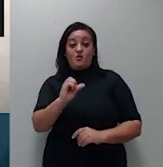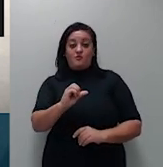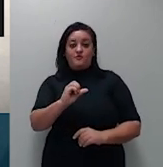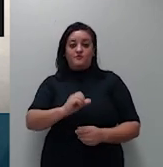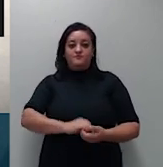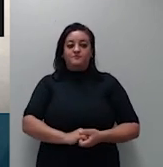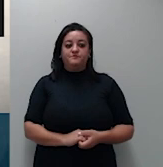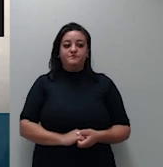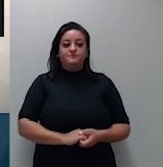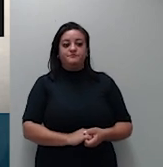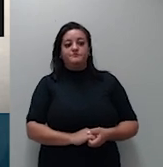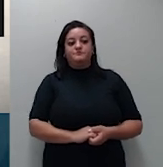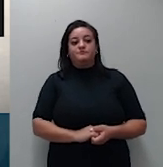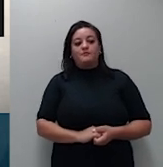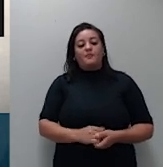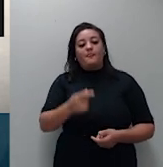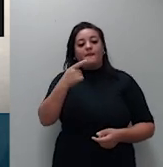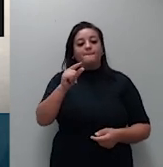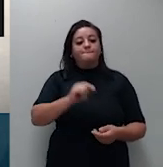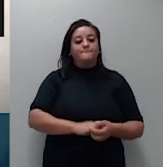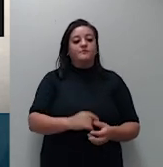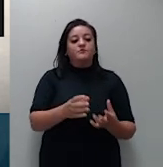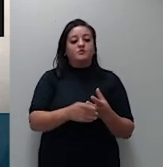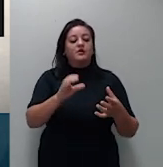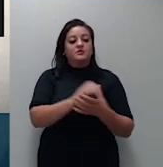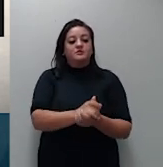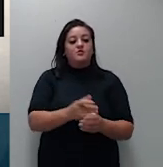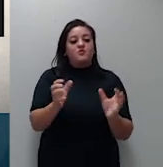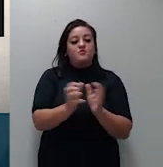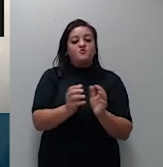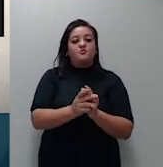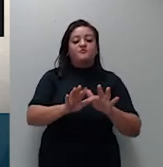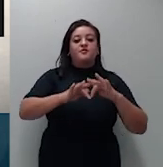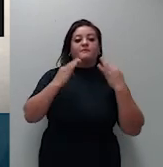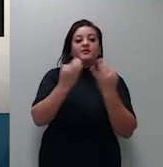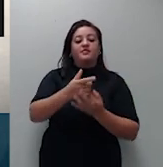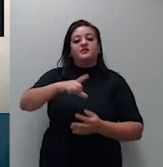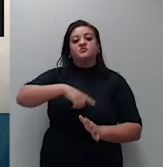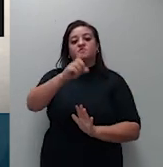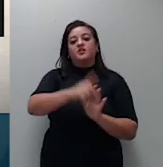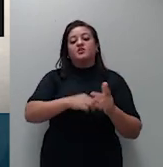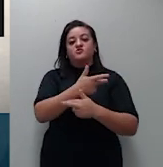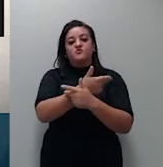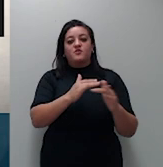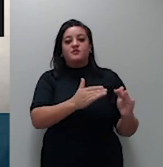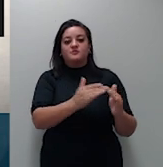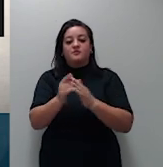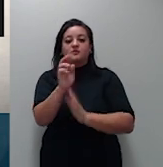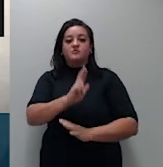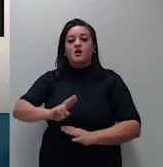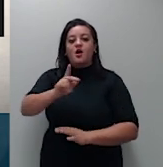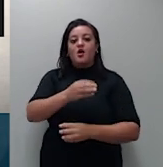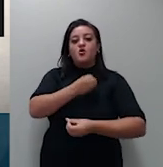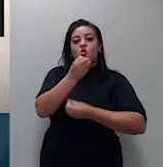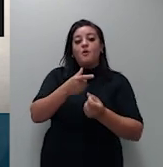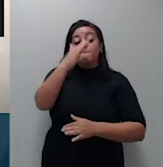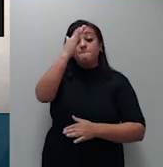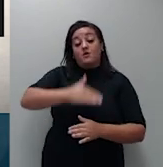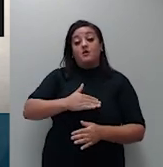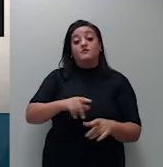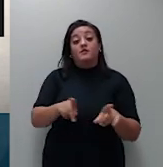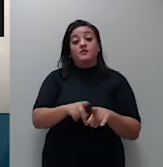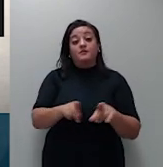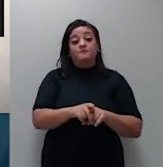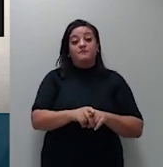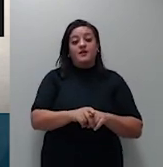hipótese de o casal entidade familiar ser possuidor de vários Imóveis utilizados como residência a impenhorabilidade